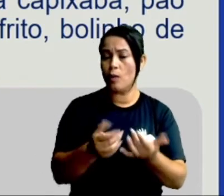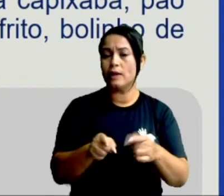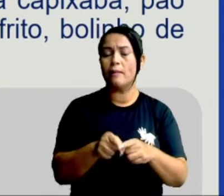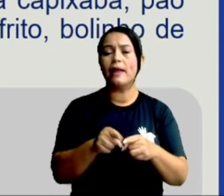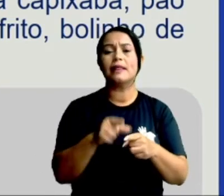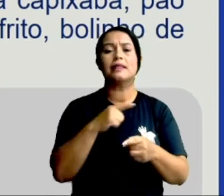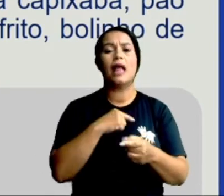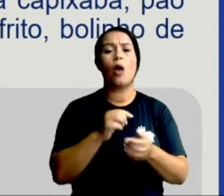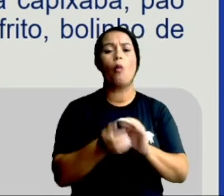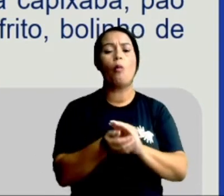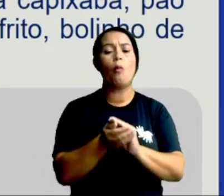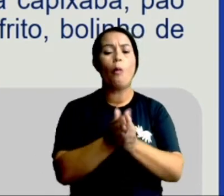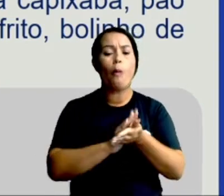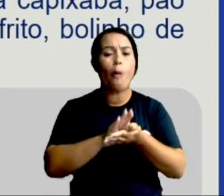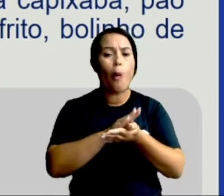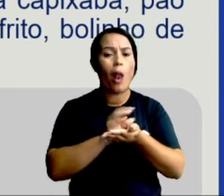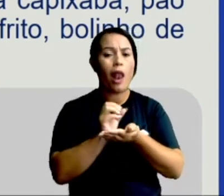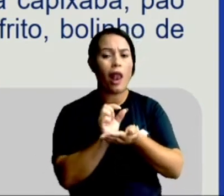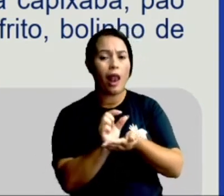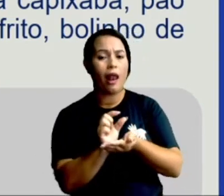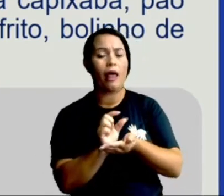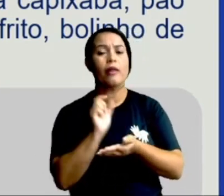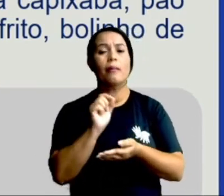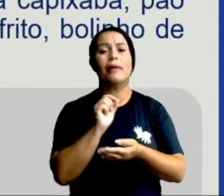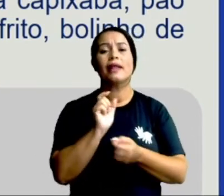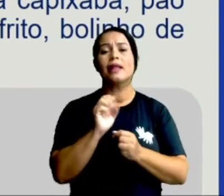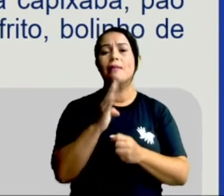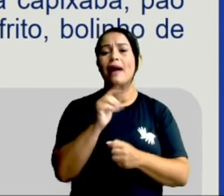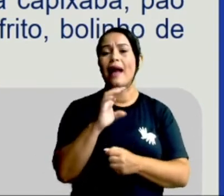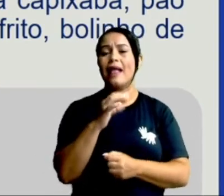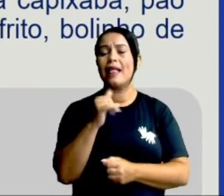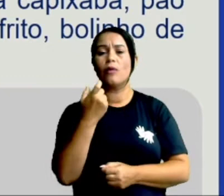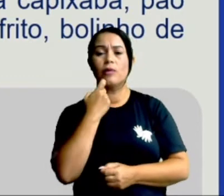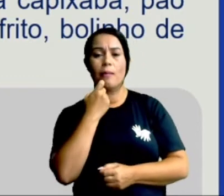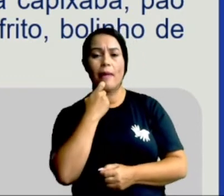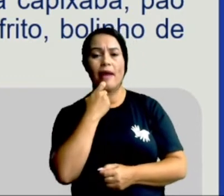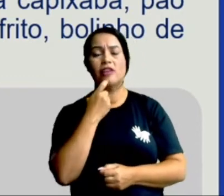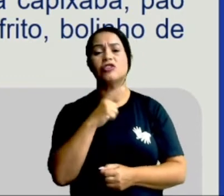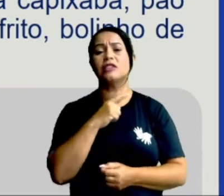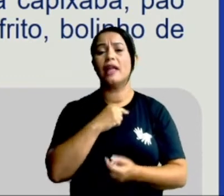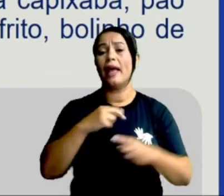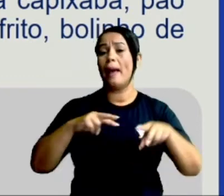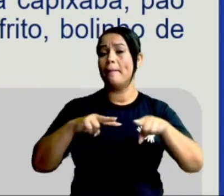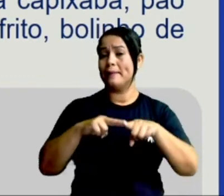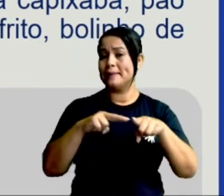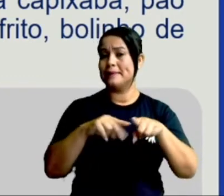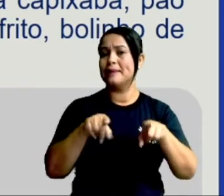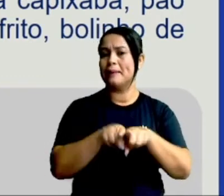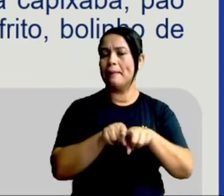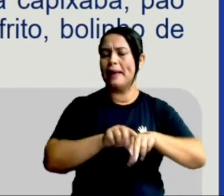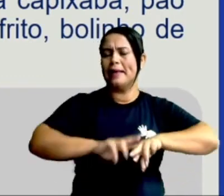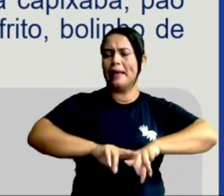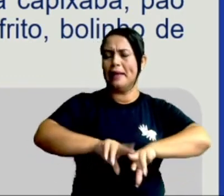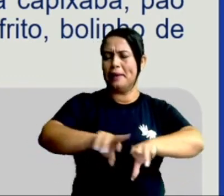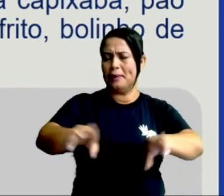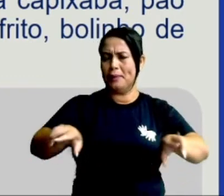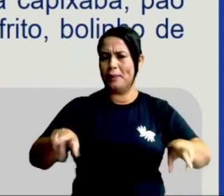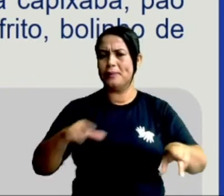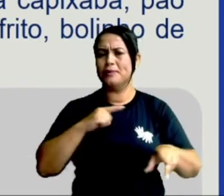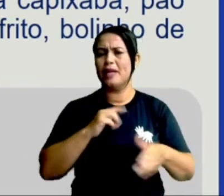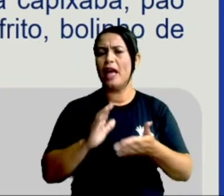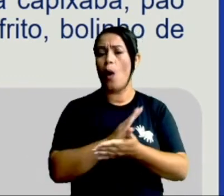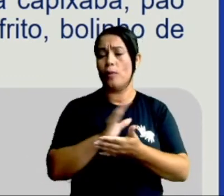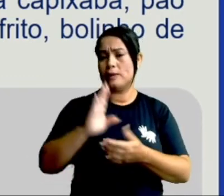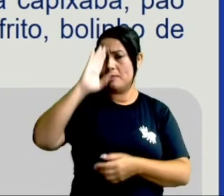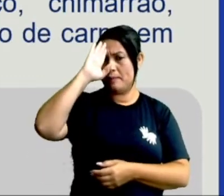de bacalhau, o picadinho, o virada paulista, a farofa e a pizza, tá? Dentre outros também. Esses são